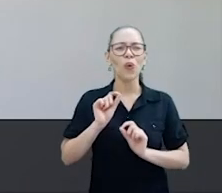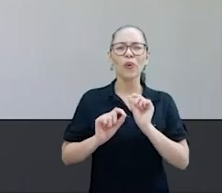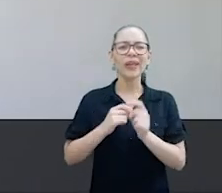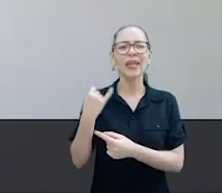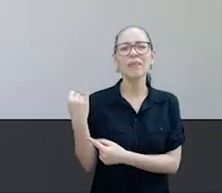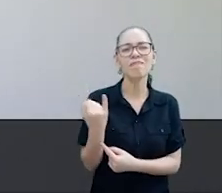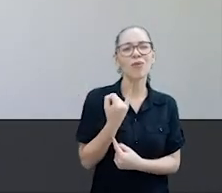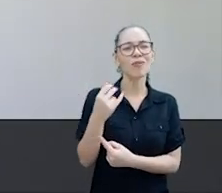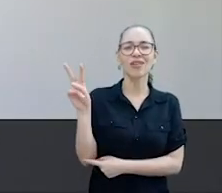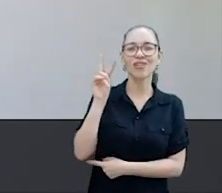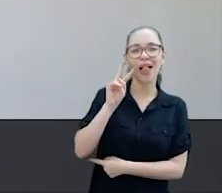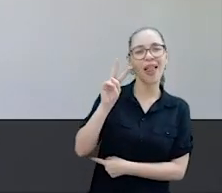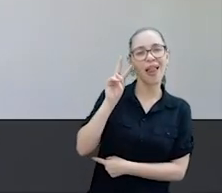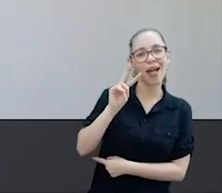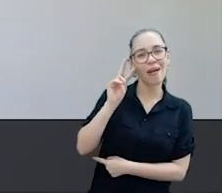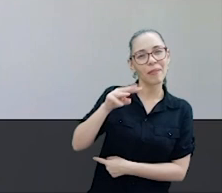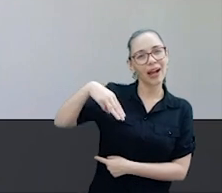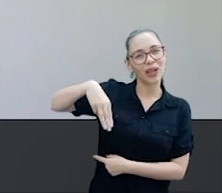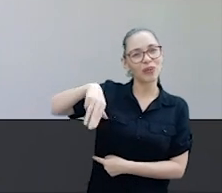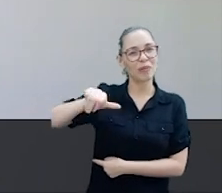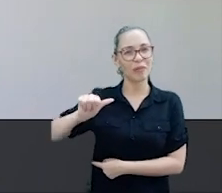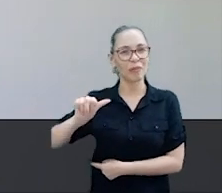Por assim, importante